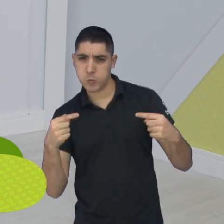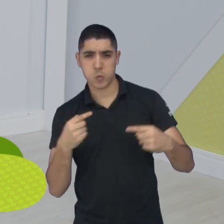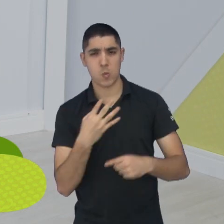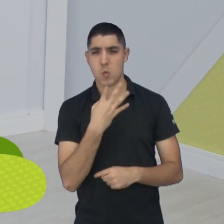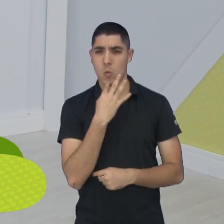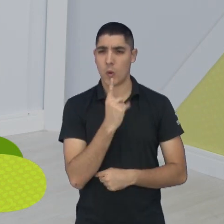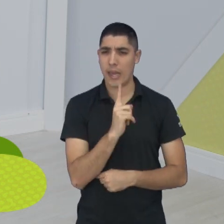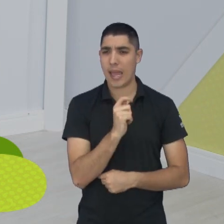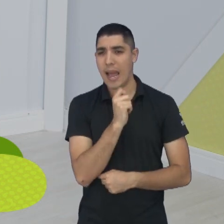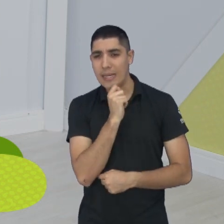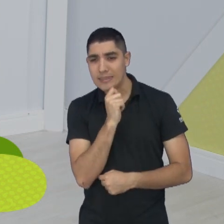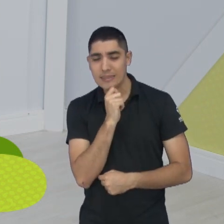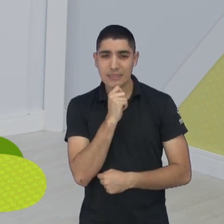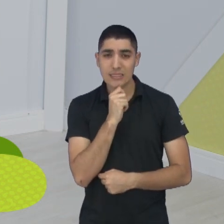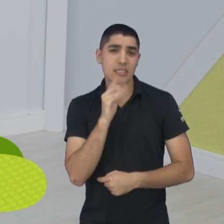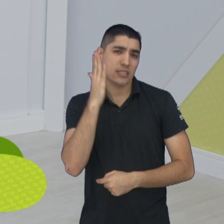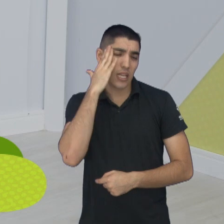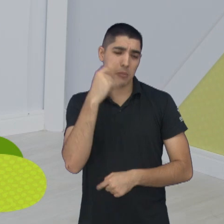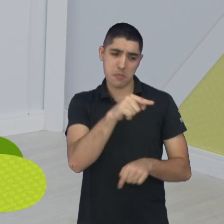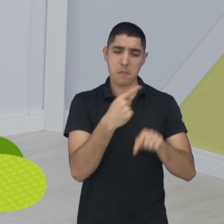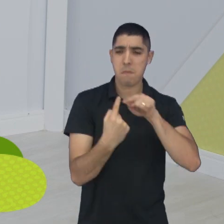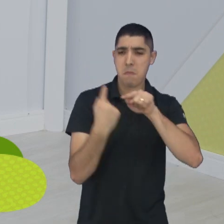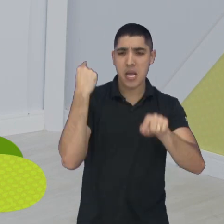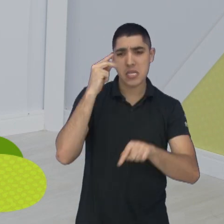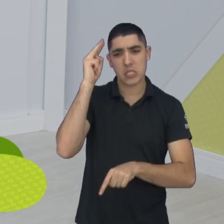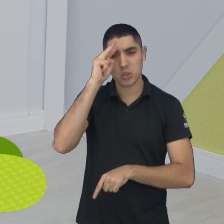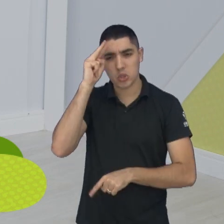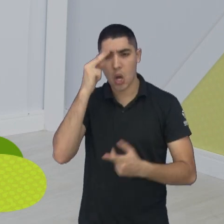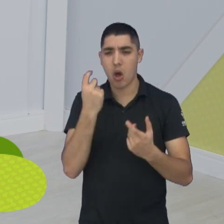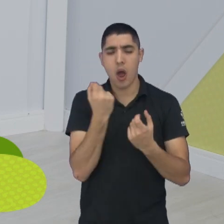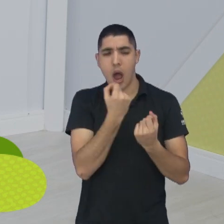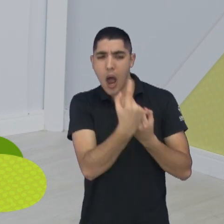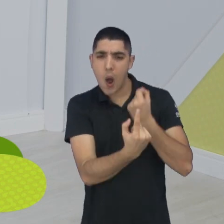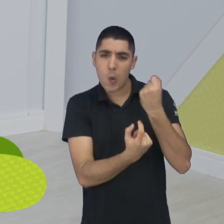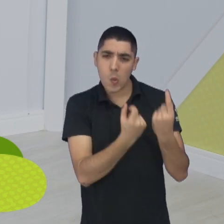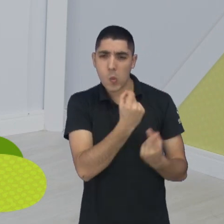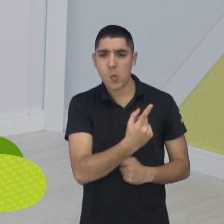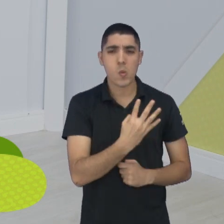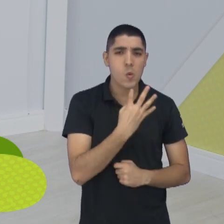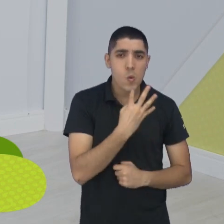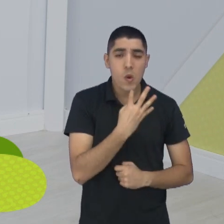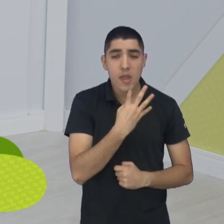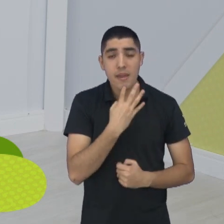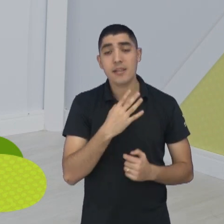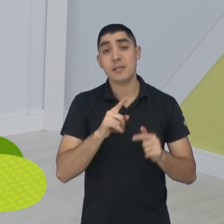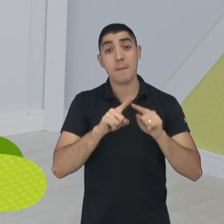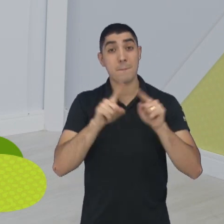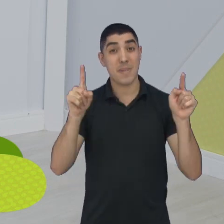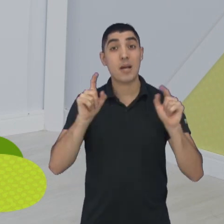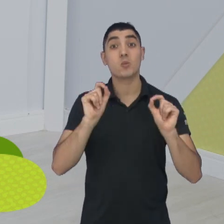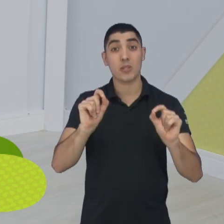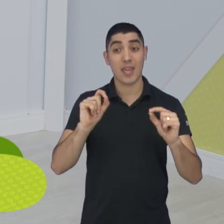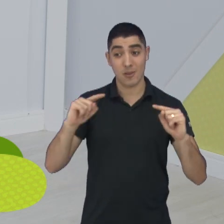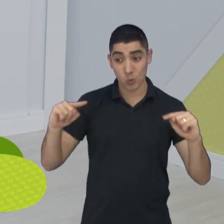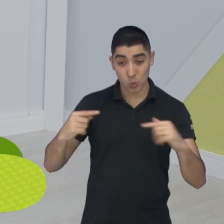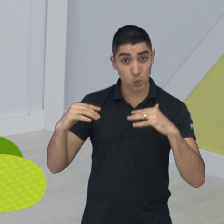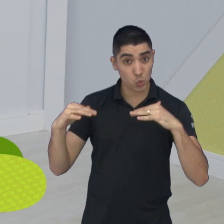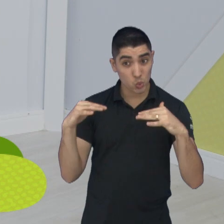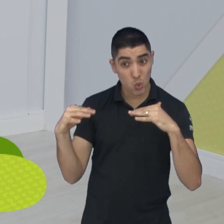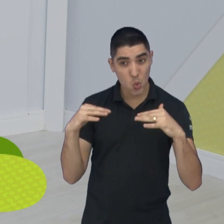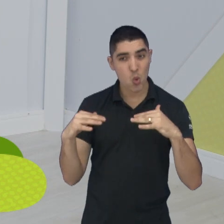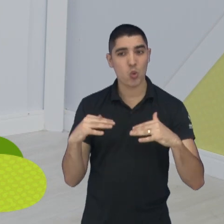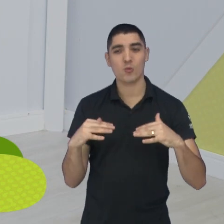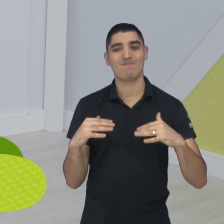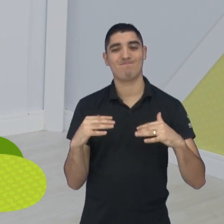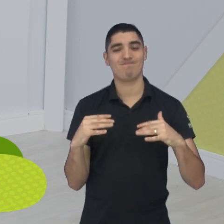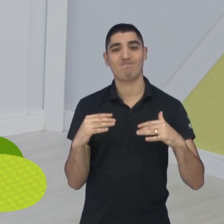da história, você sabe de onde que vem, conhece de repente um ou outro jogador adversário, mas você não tem muita